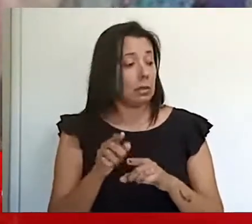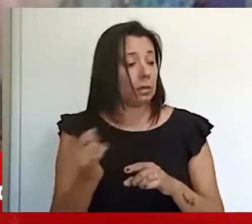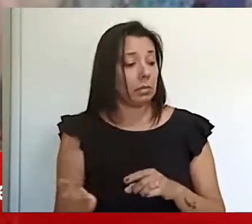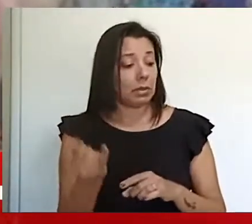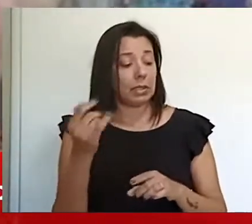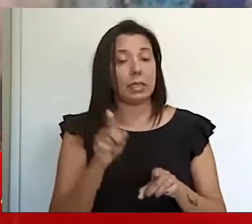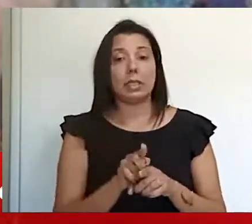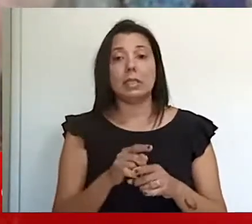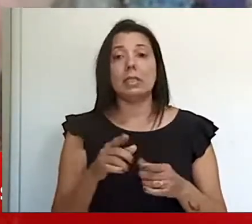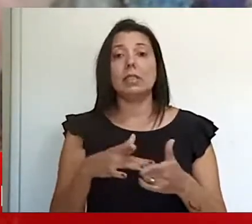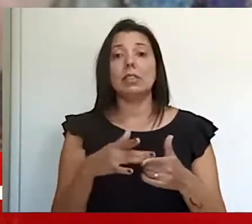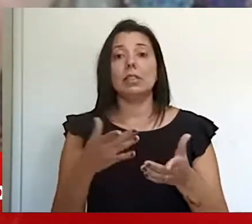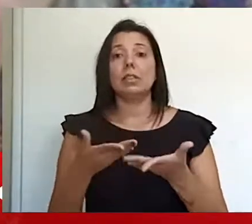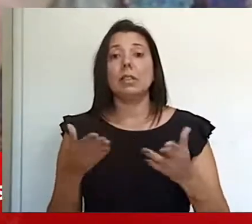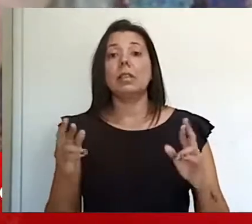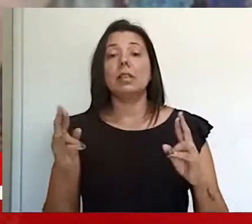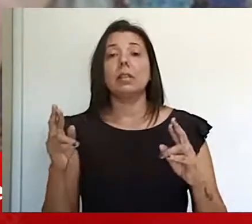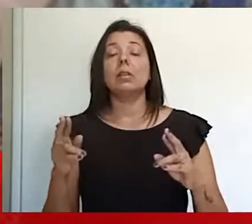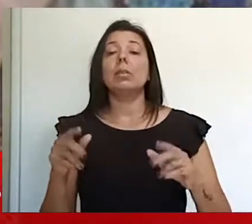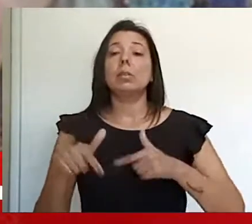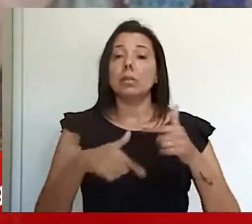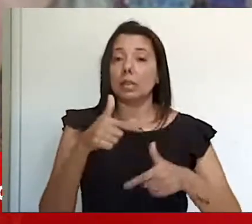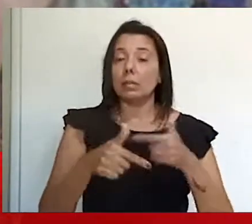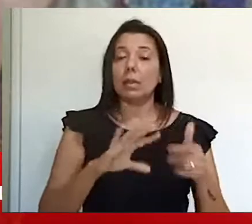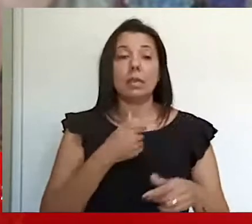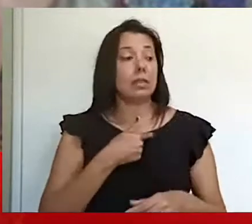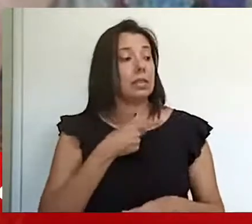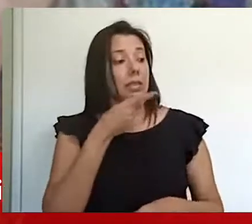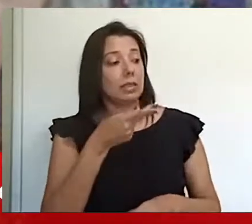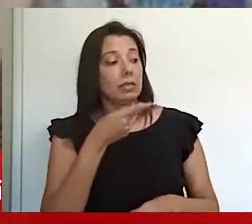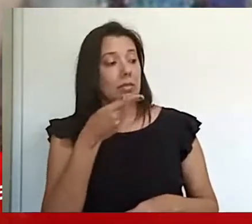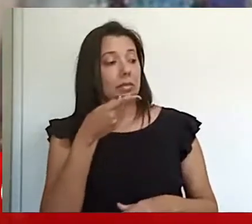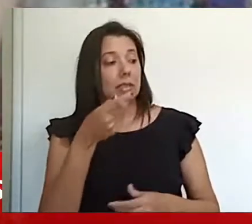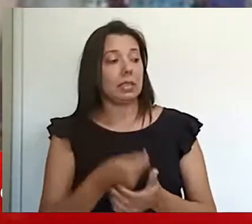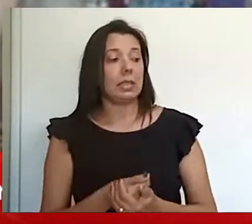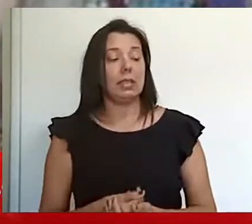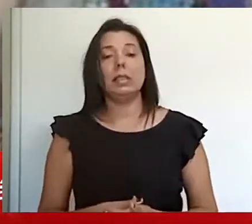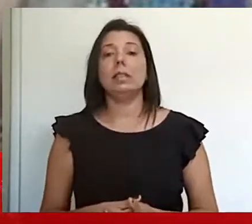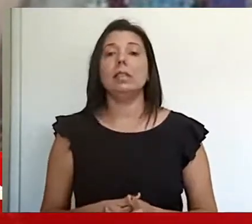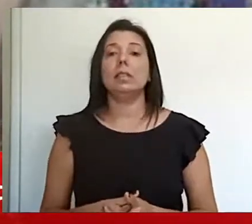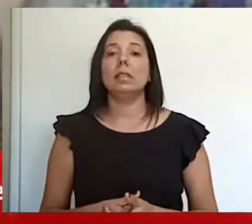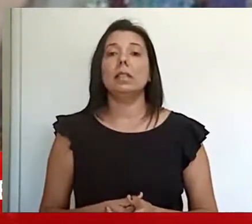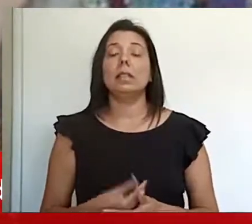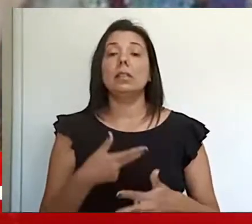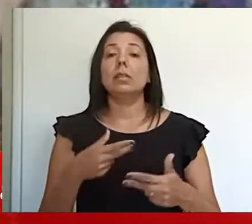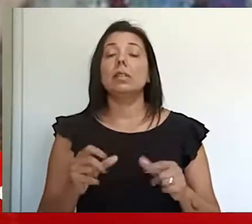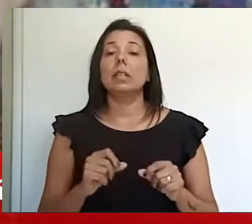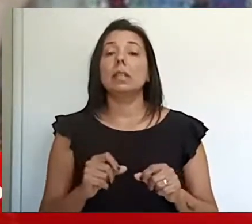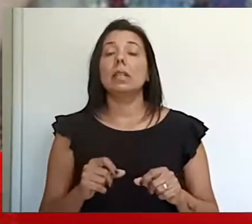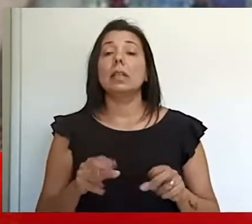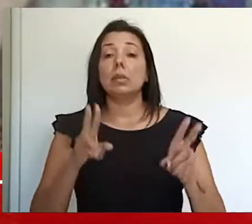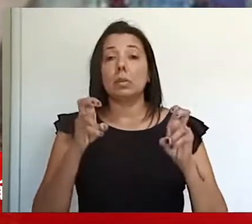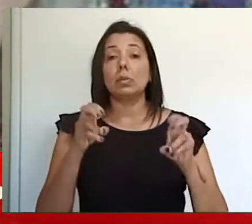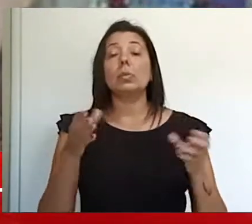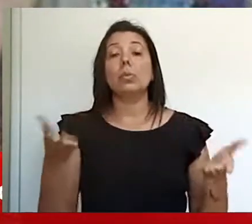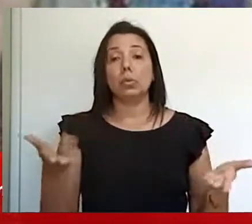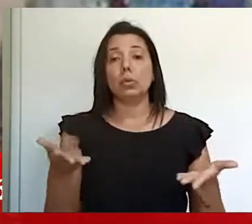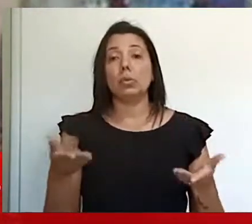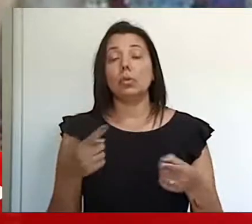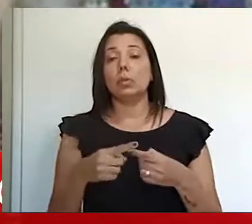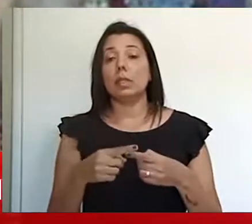atuação durante aqui a nossa fala, quando trouxer essa questão, a temática de hoje, né, que eu não vou repetir, mas é isso. Então,